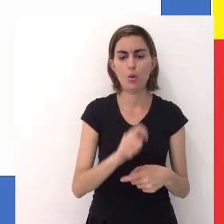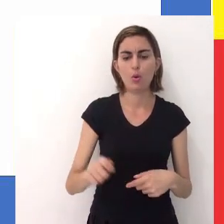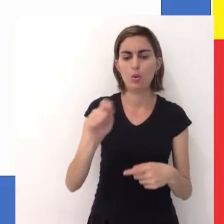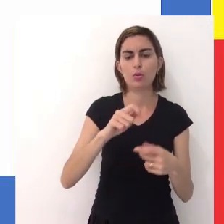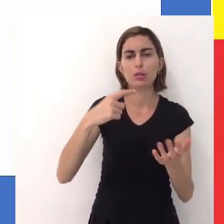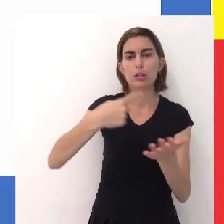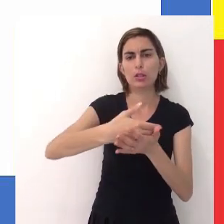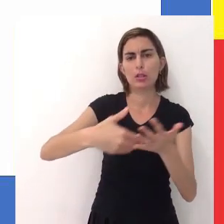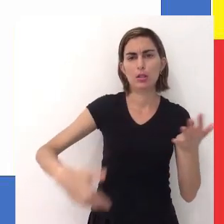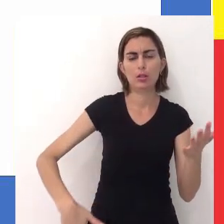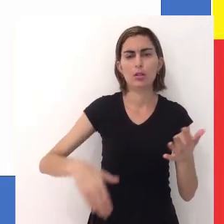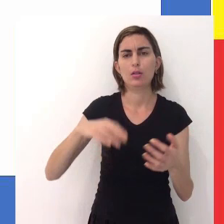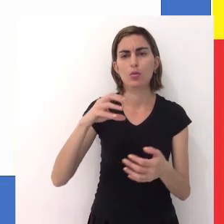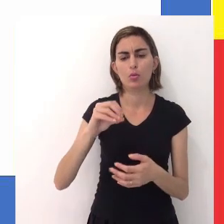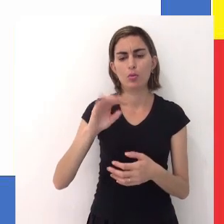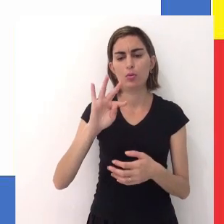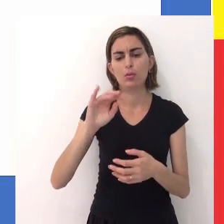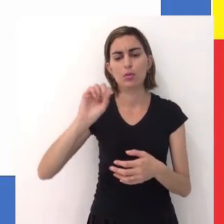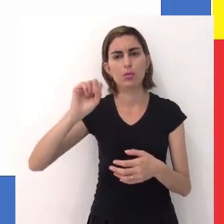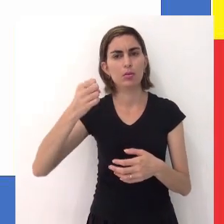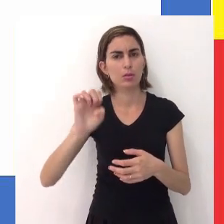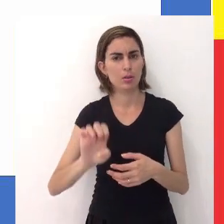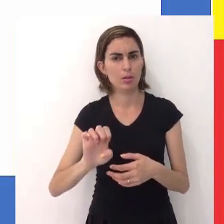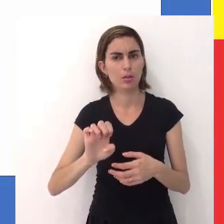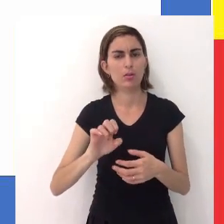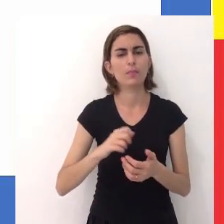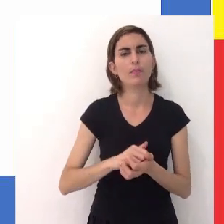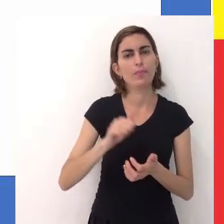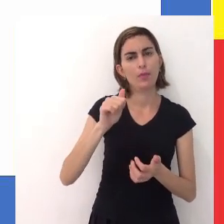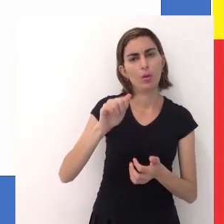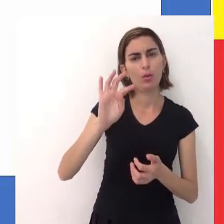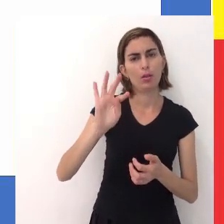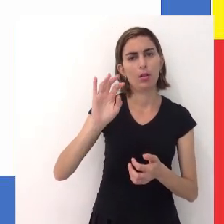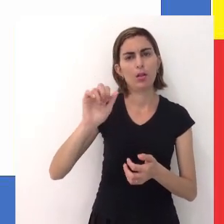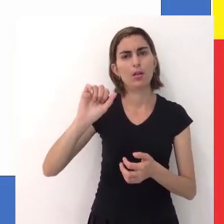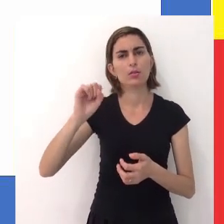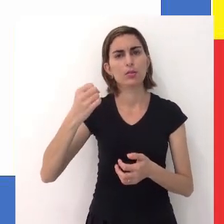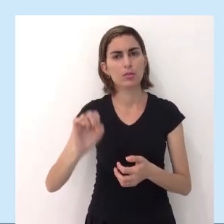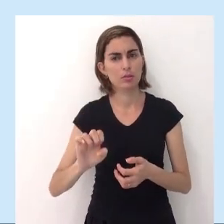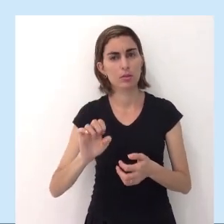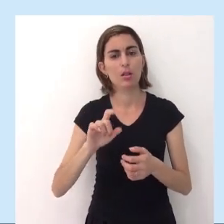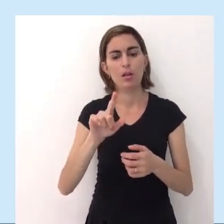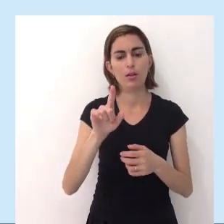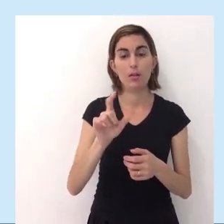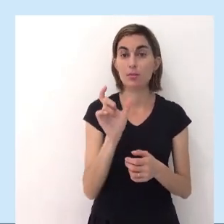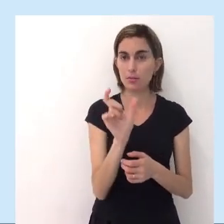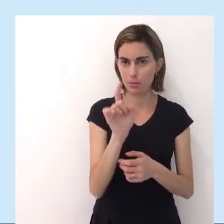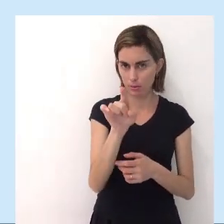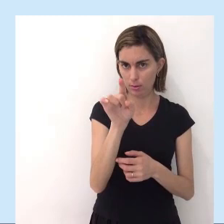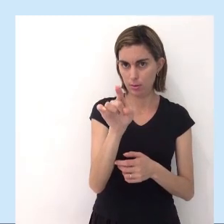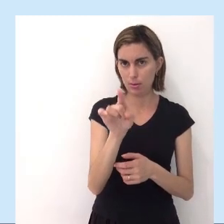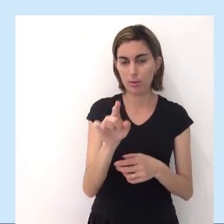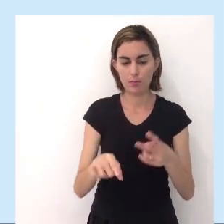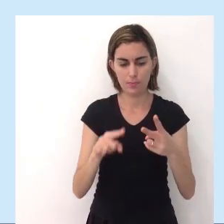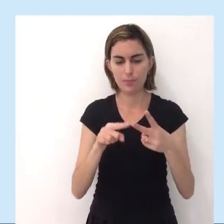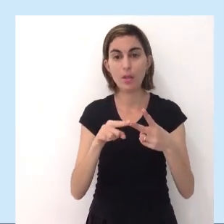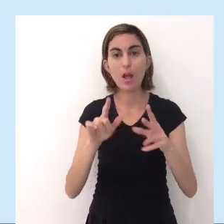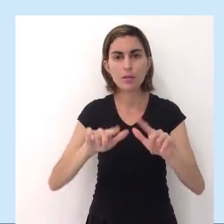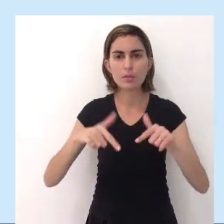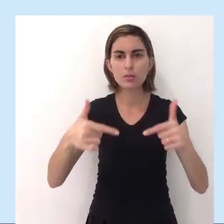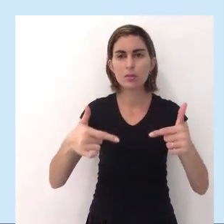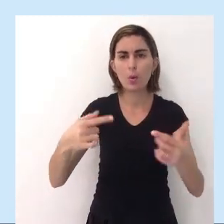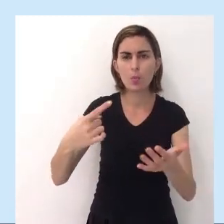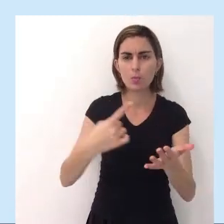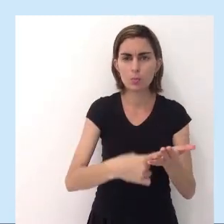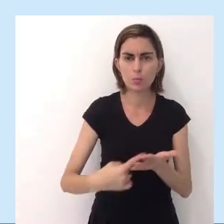Organização do Tratado do Sudeste Asiático, tá? OTACE, essa aí, gente, a gente vai ver que são ações